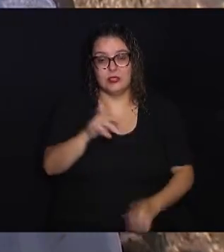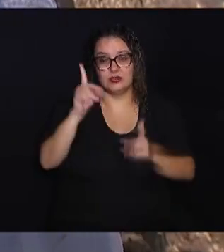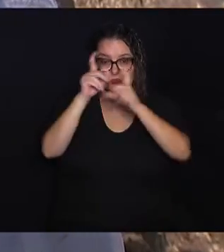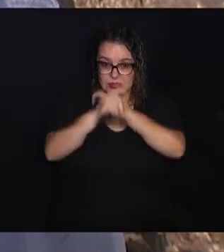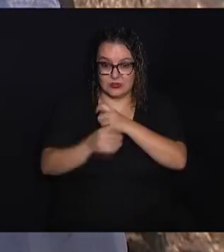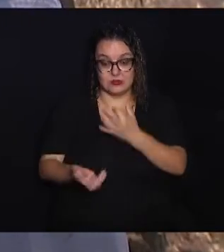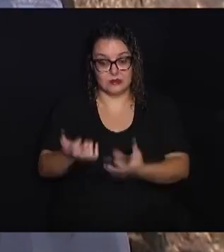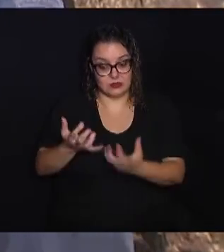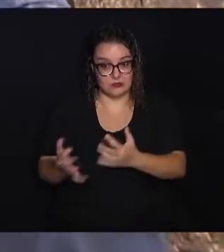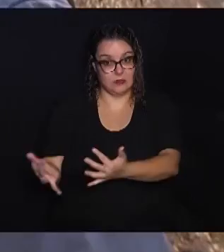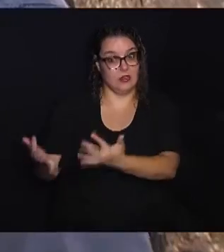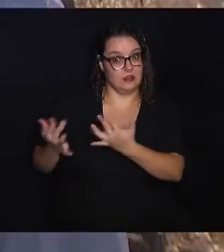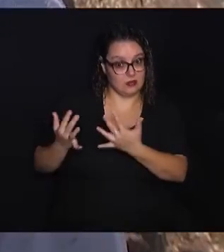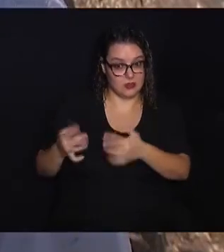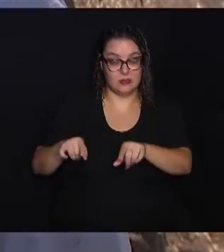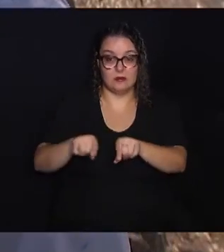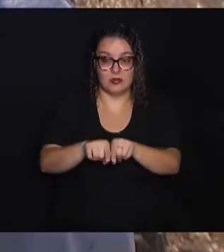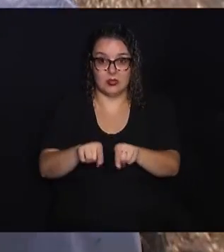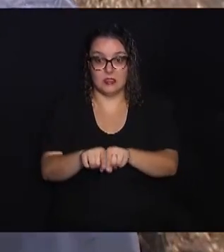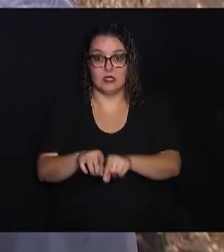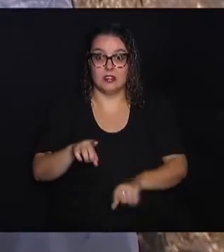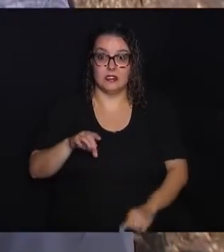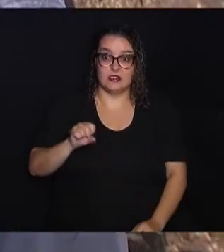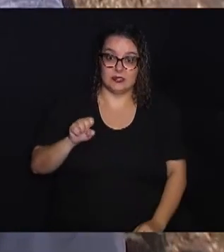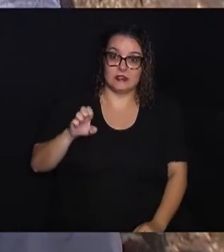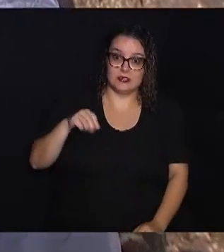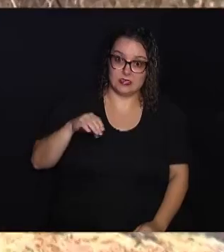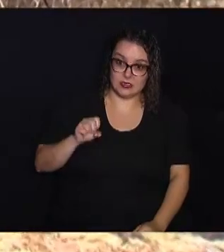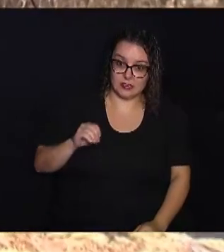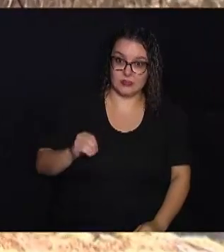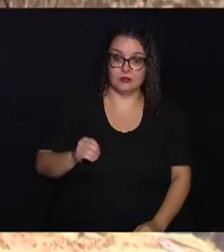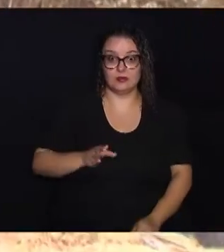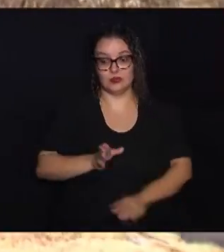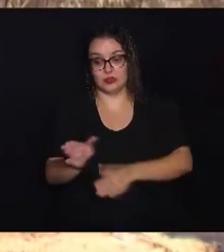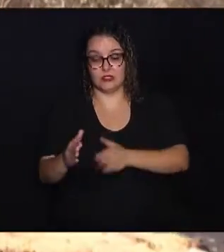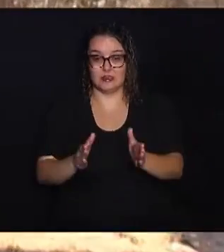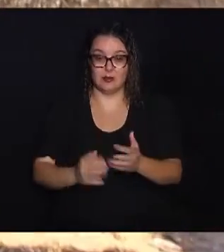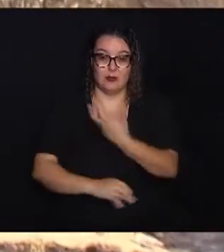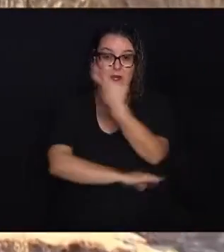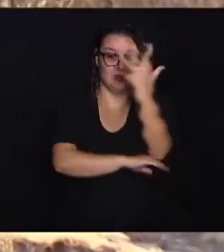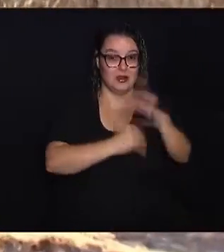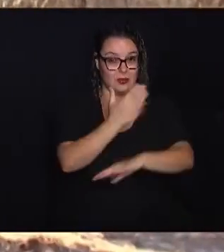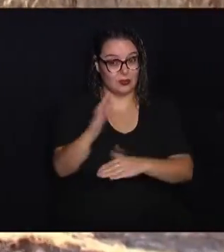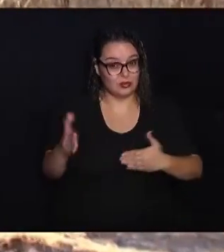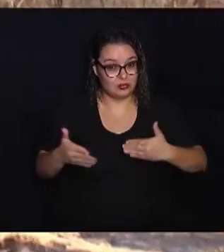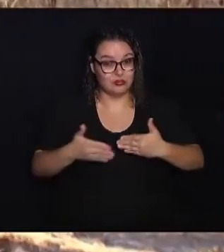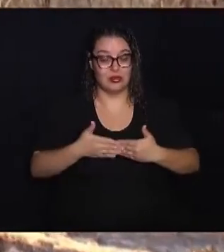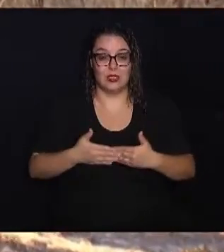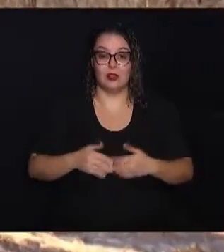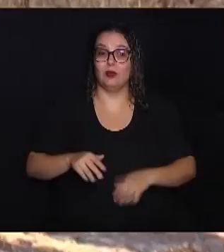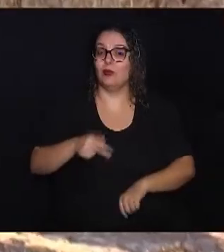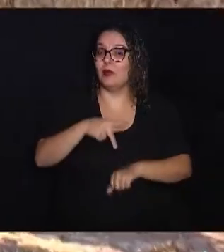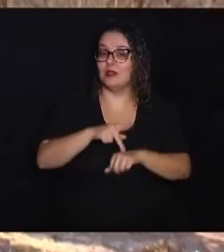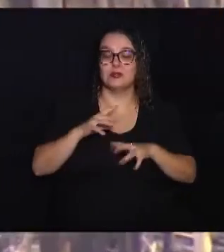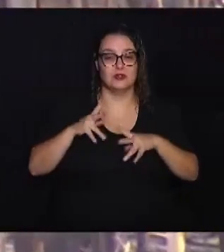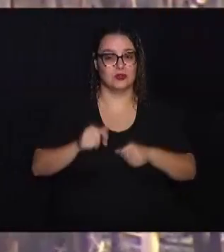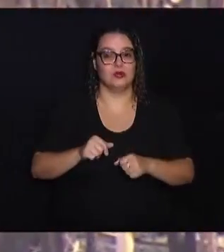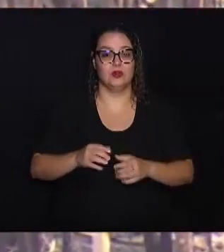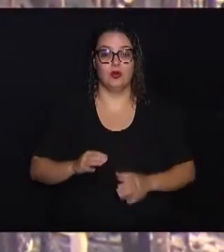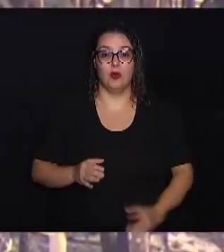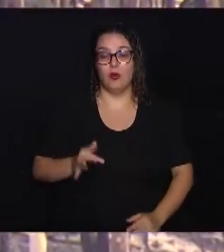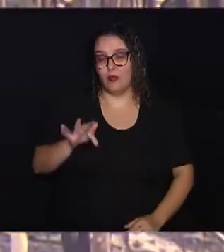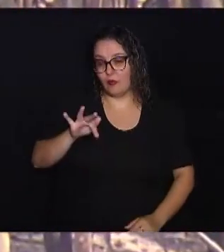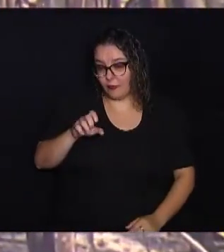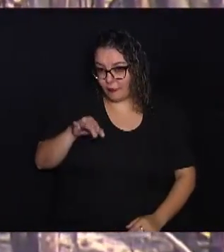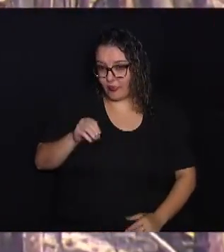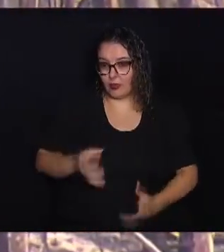dificuldade de senso de direção, por conta de ser uma mata fechada. O país todo tem sofrido com focos de incêndios e o alarmante